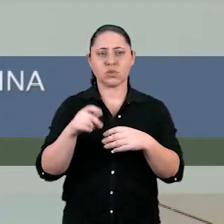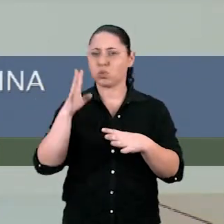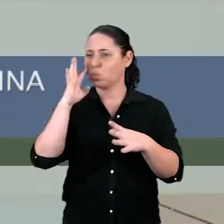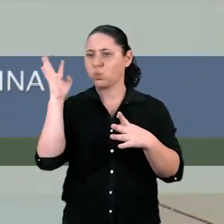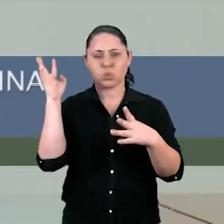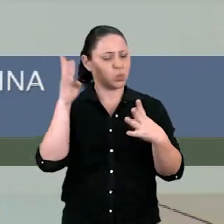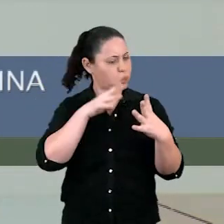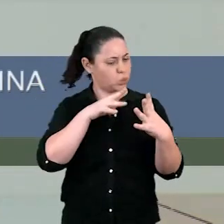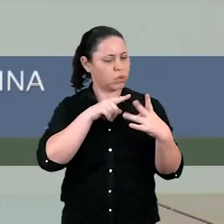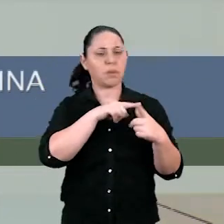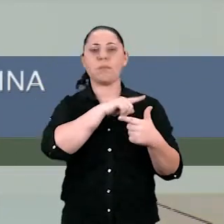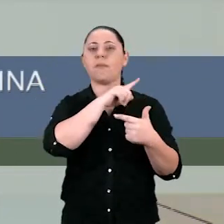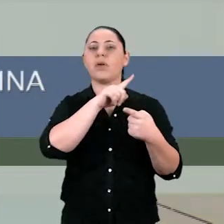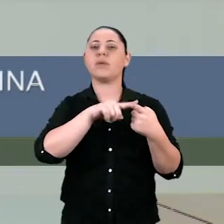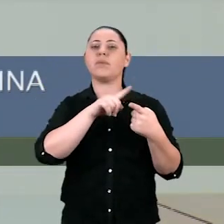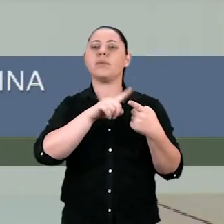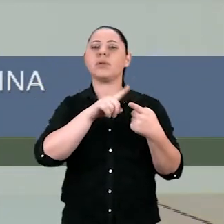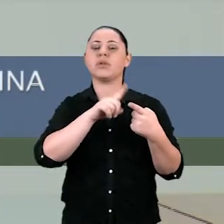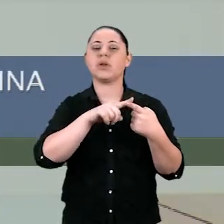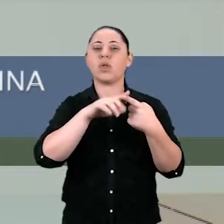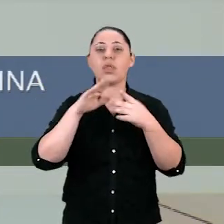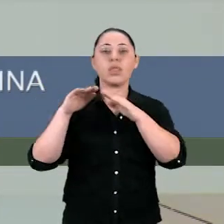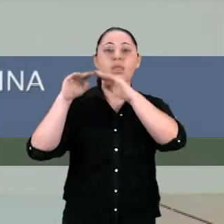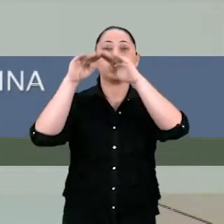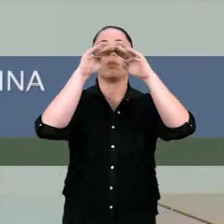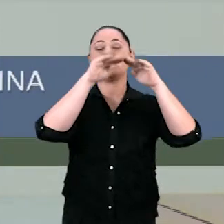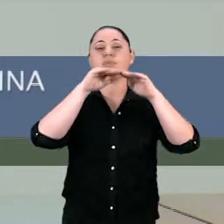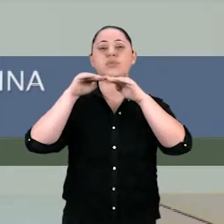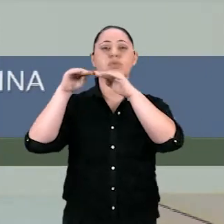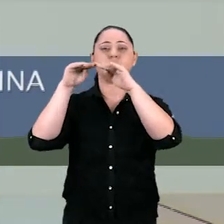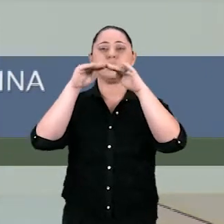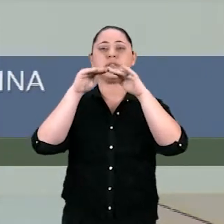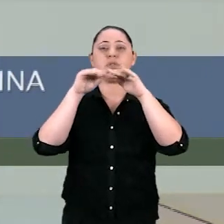voltar os olhos para elas. Em primeiro lugar, a democracia